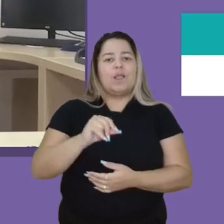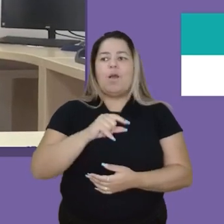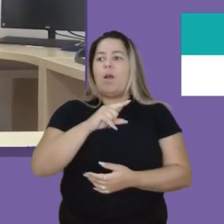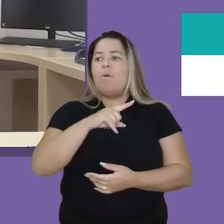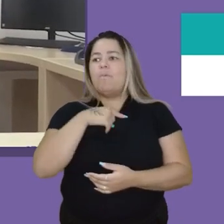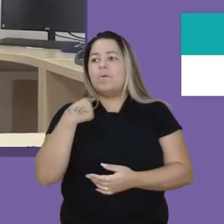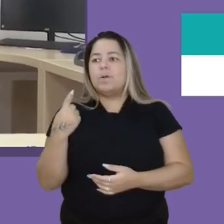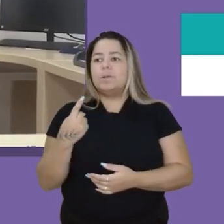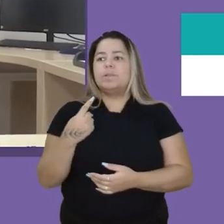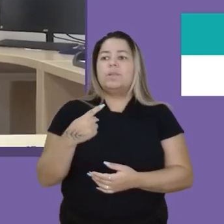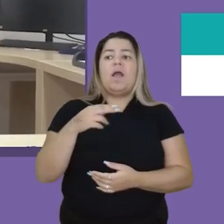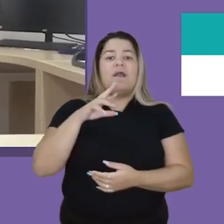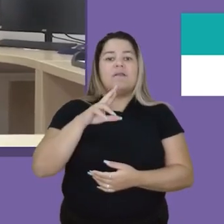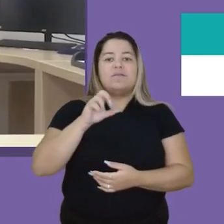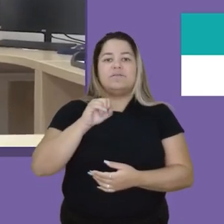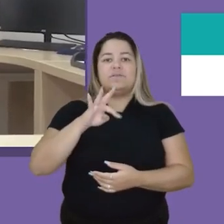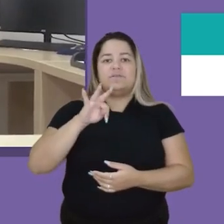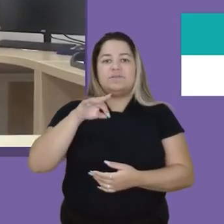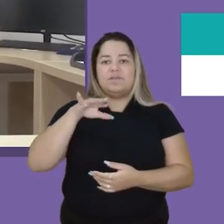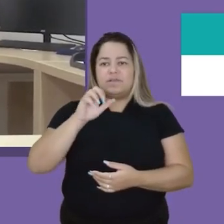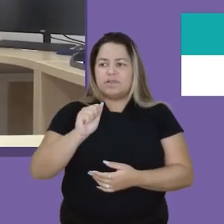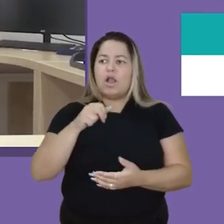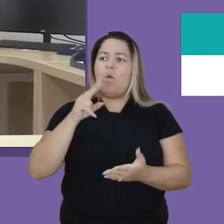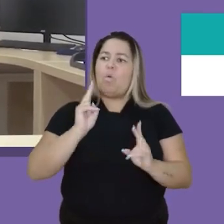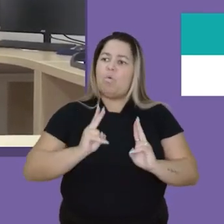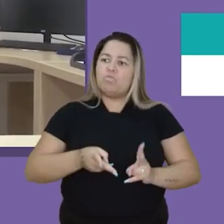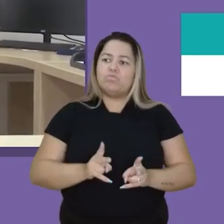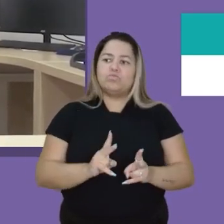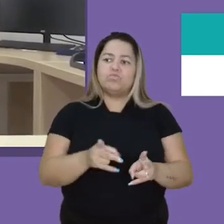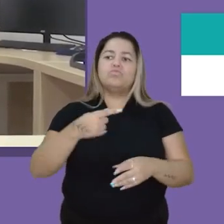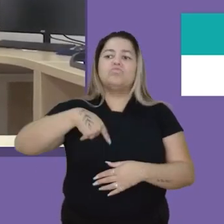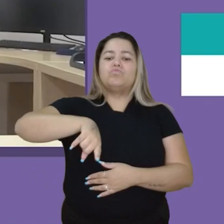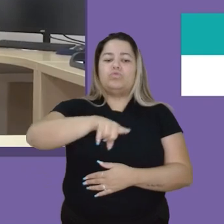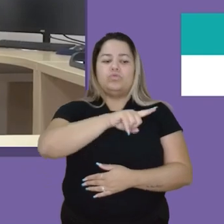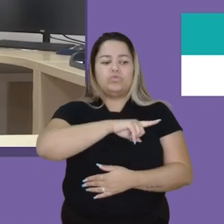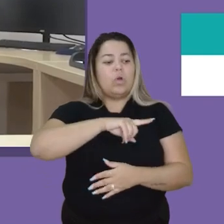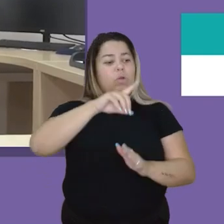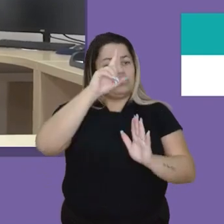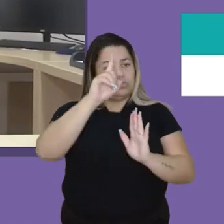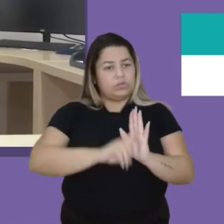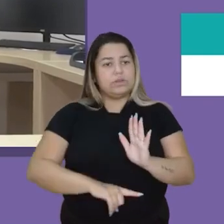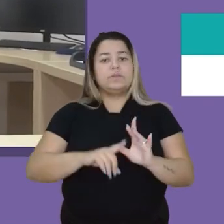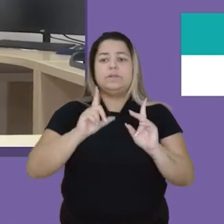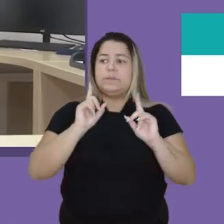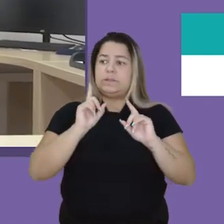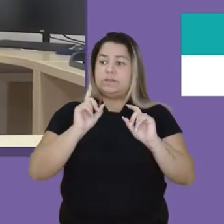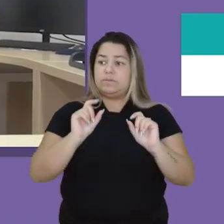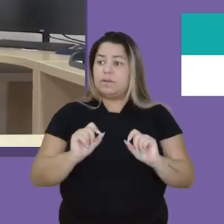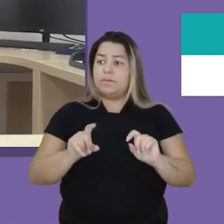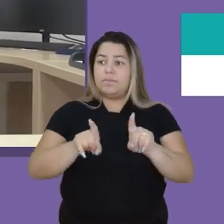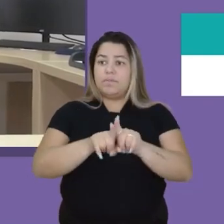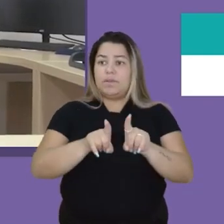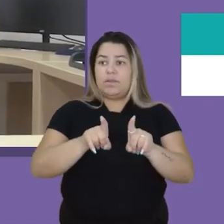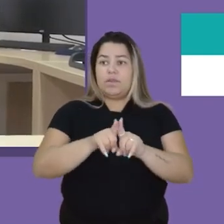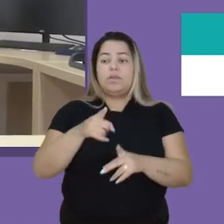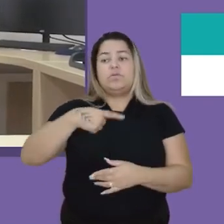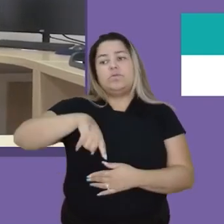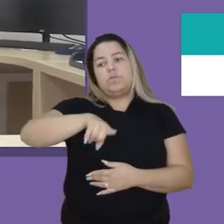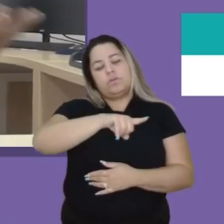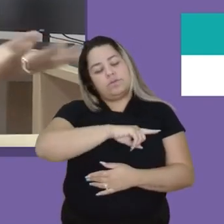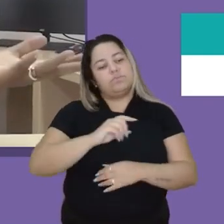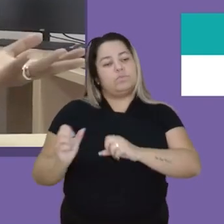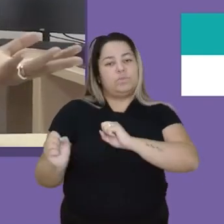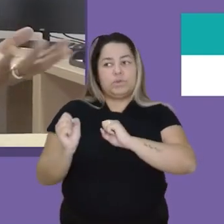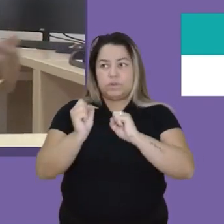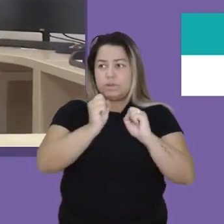estamos na resistência para que os nossos direitos sejam direitos que nós possamos